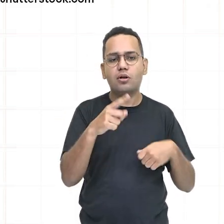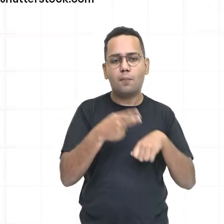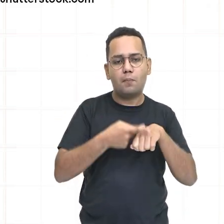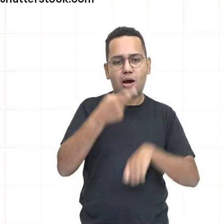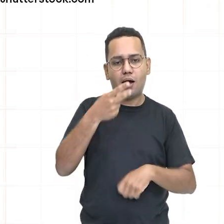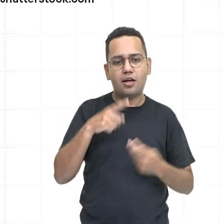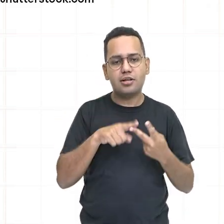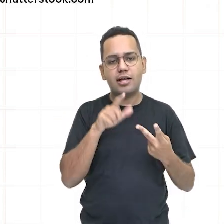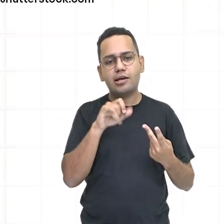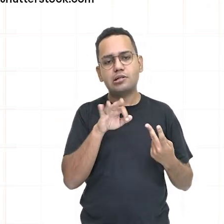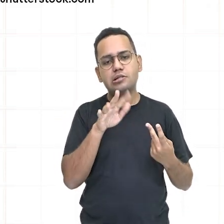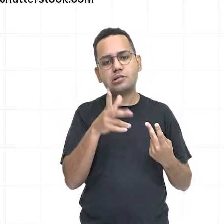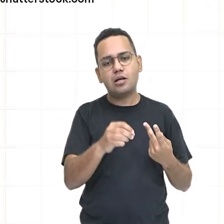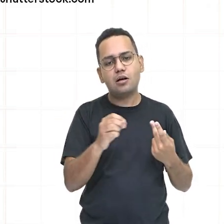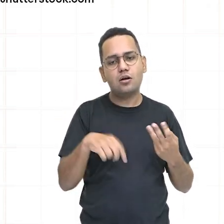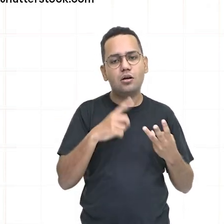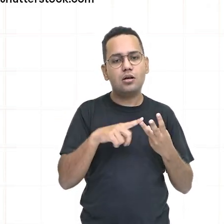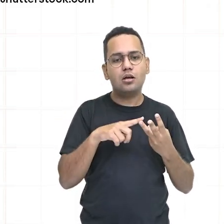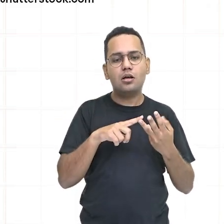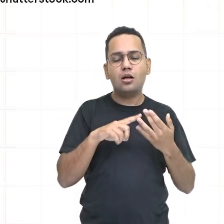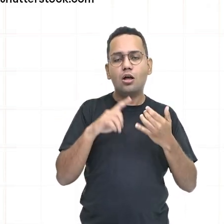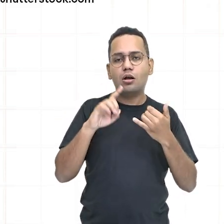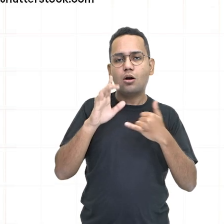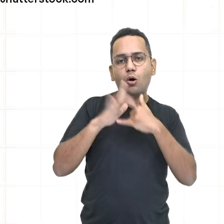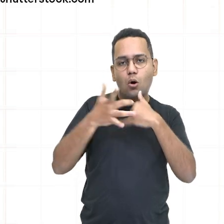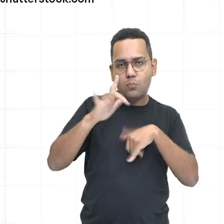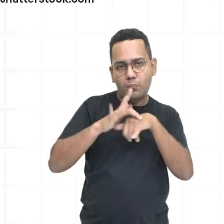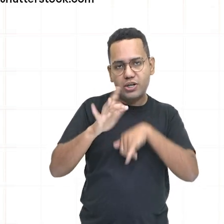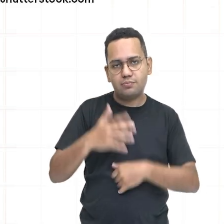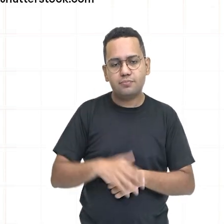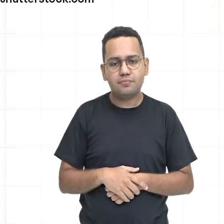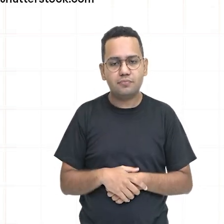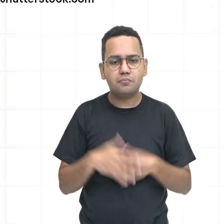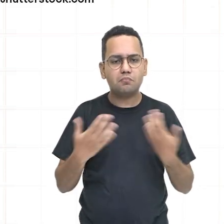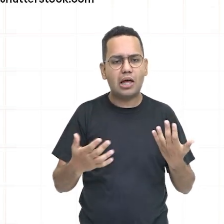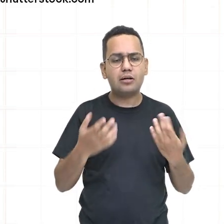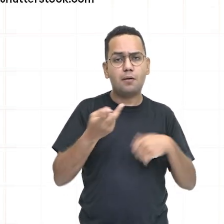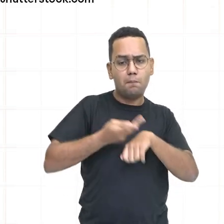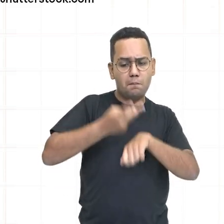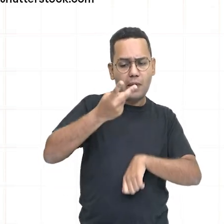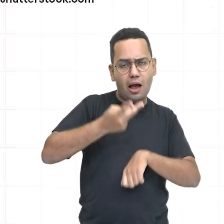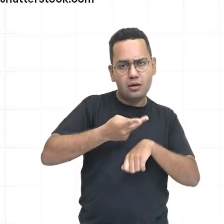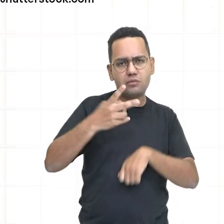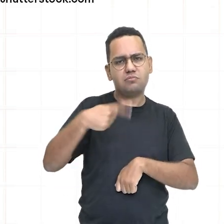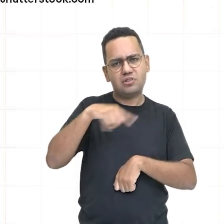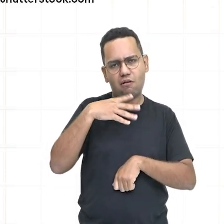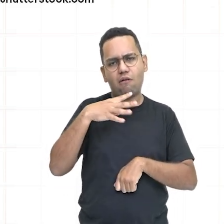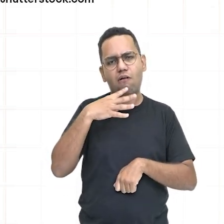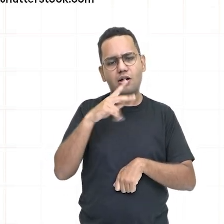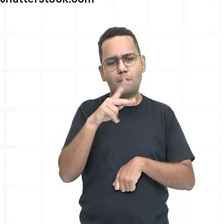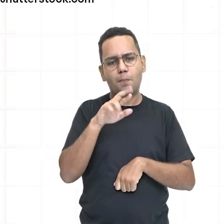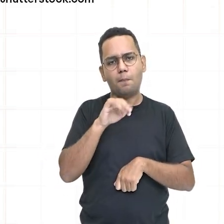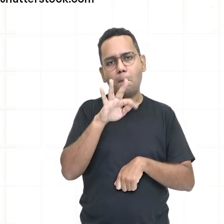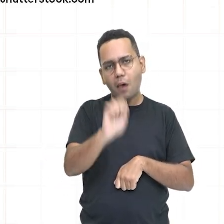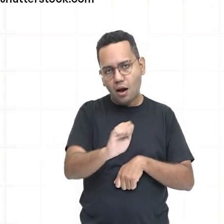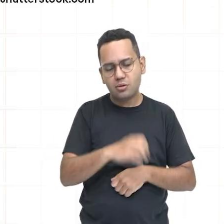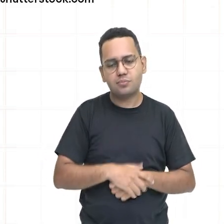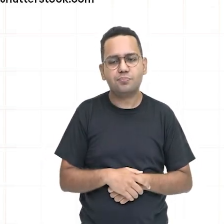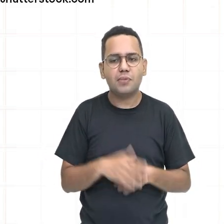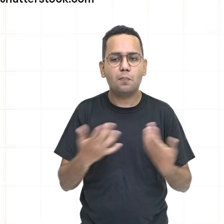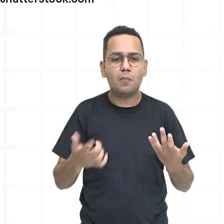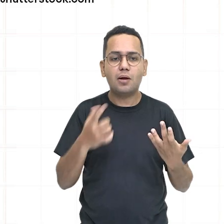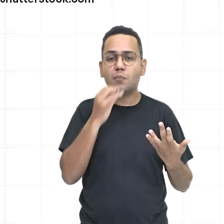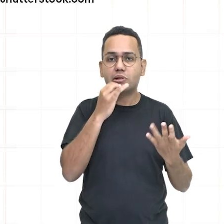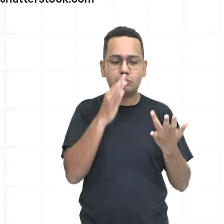estanho e de cobre, né? Então prata, todos sabemos para que serve a prata, muitos de nós aí temos